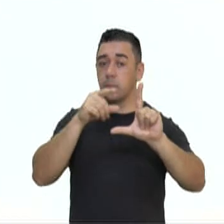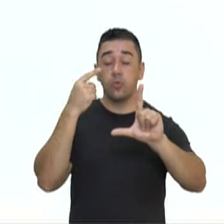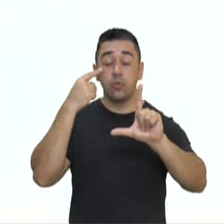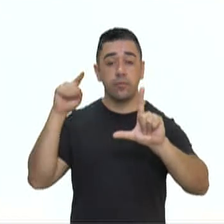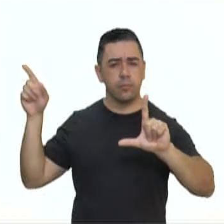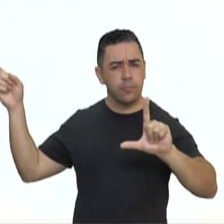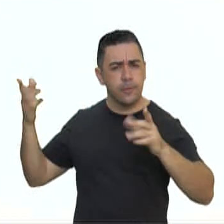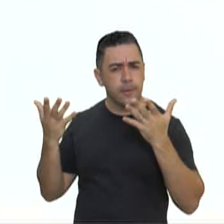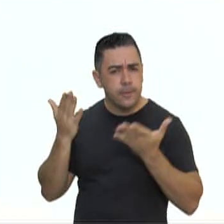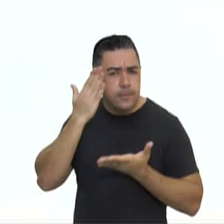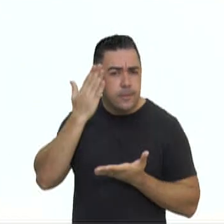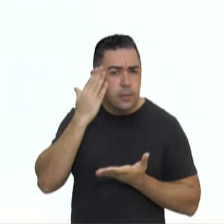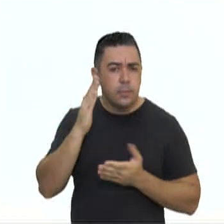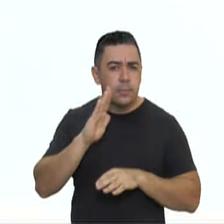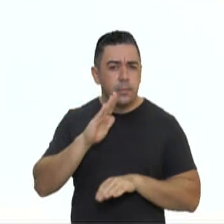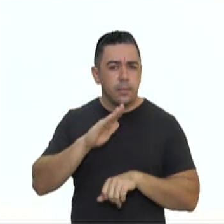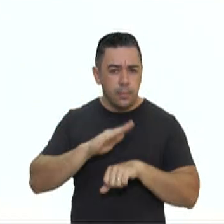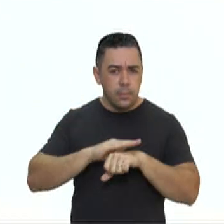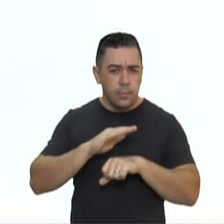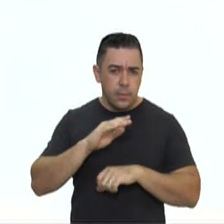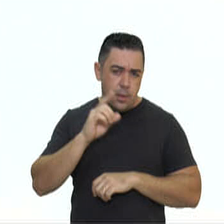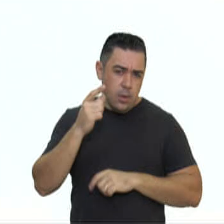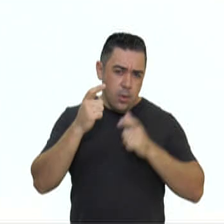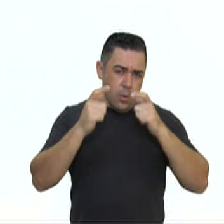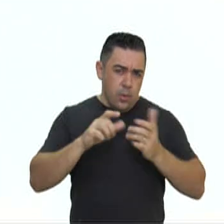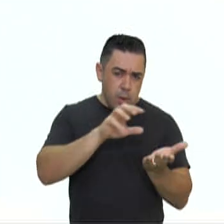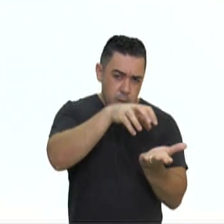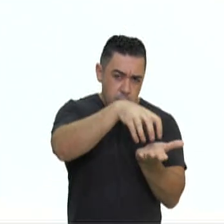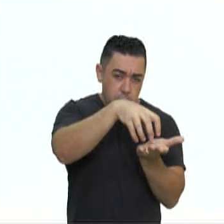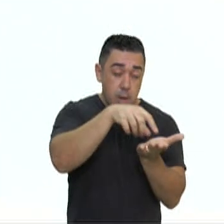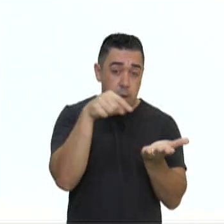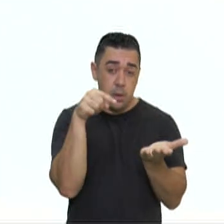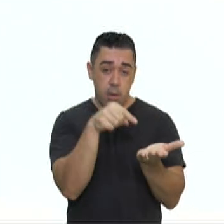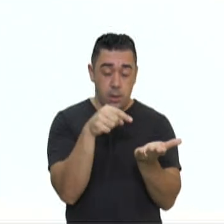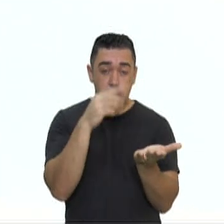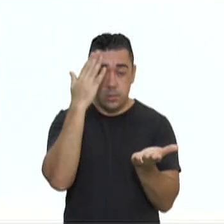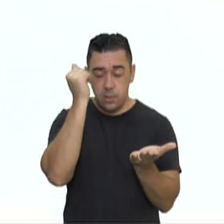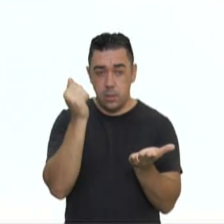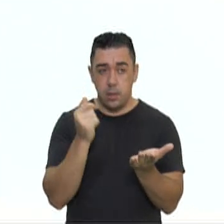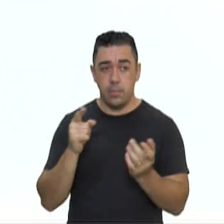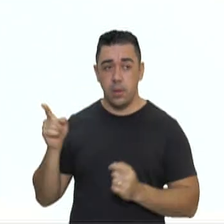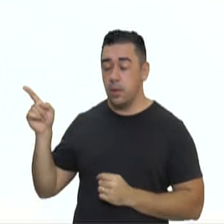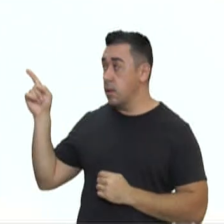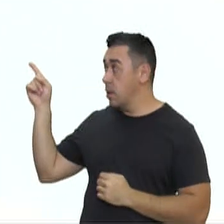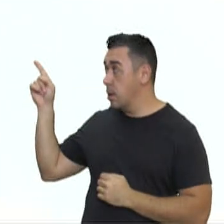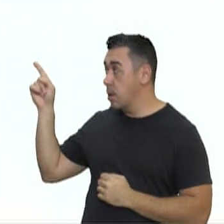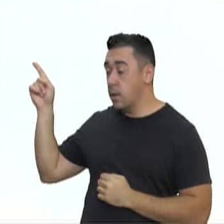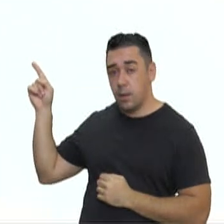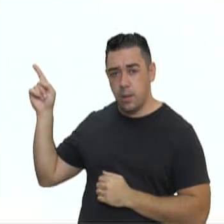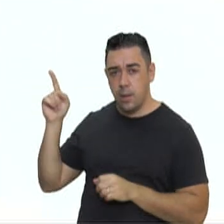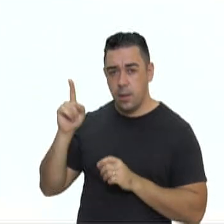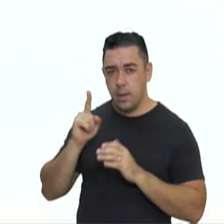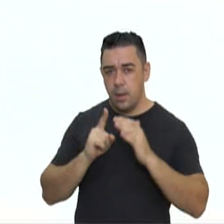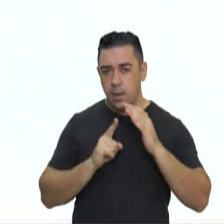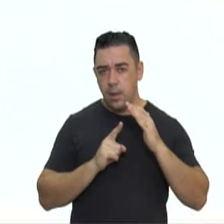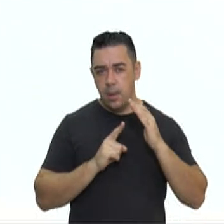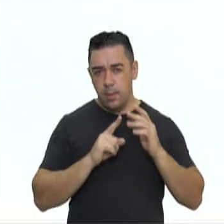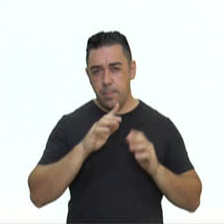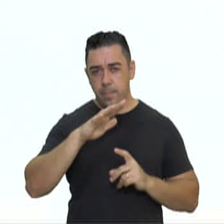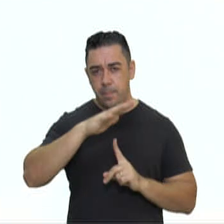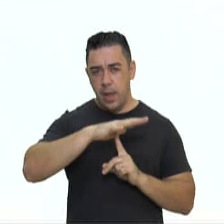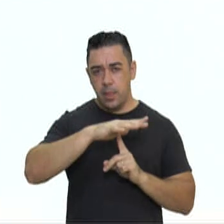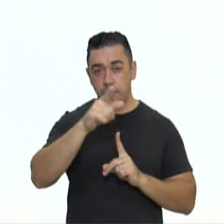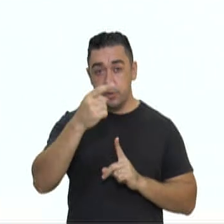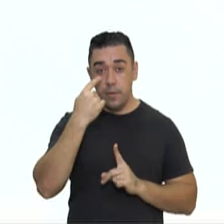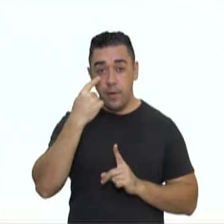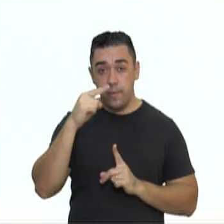esse instituto. Se você entrar no site deles, essa é uma imagem do nosso estado, né? Tá pequenininha aqui, mas se você acessar o